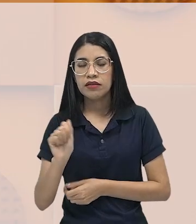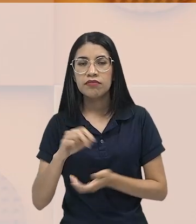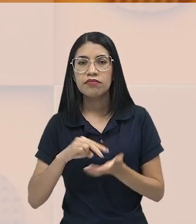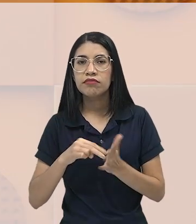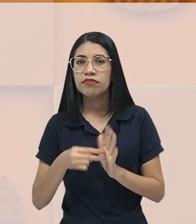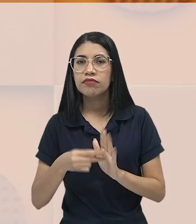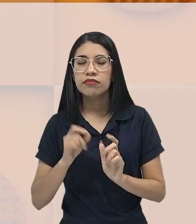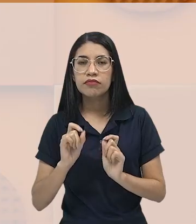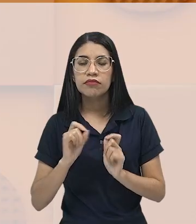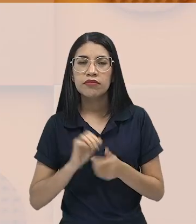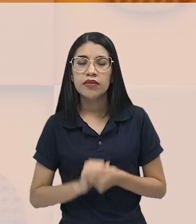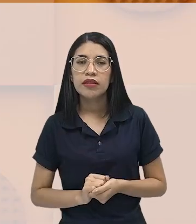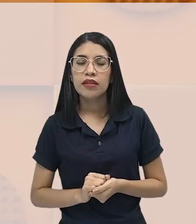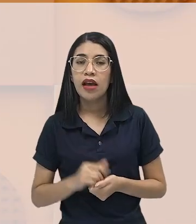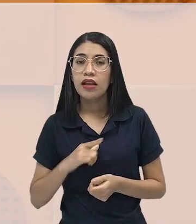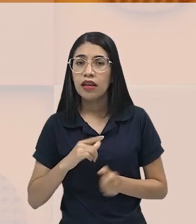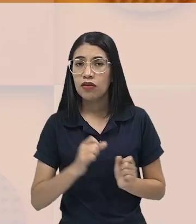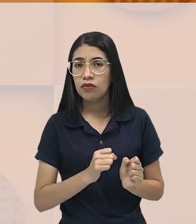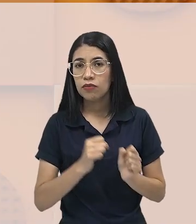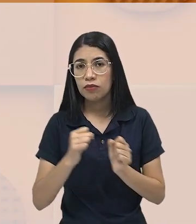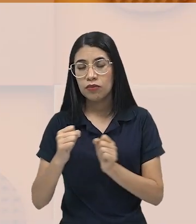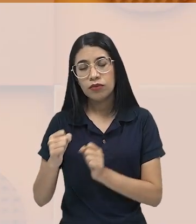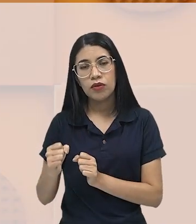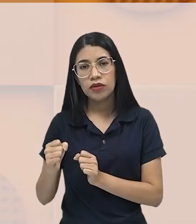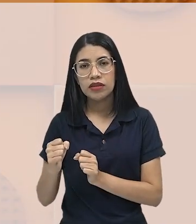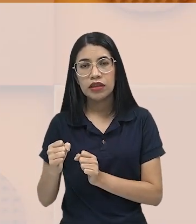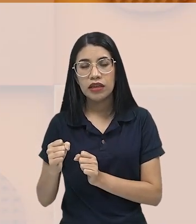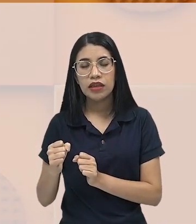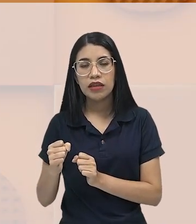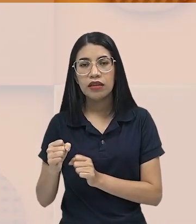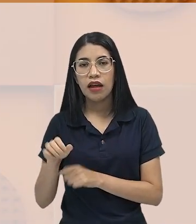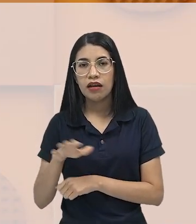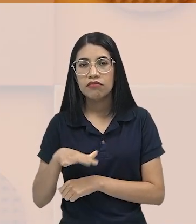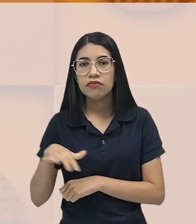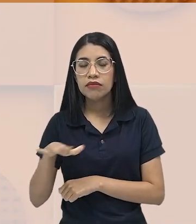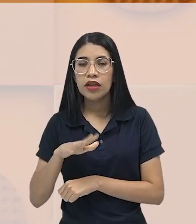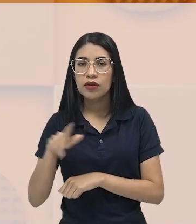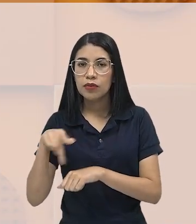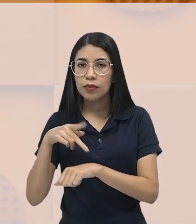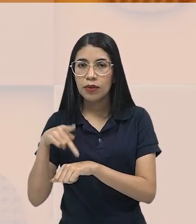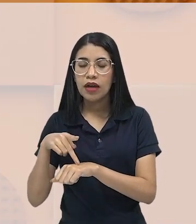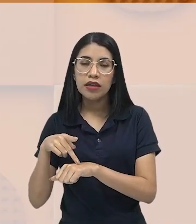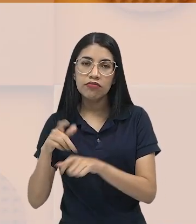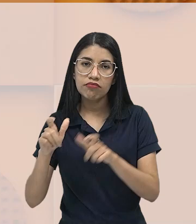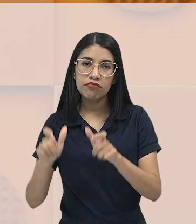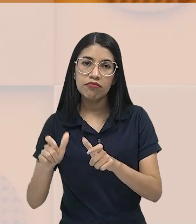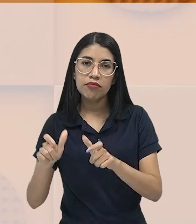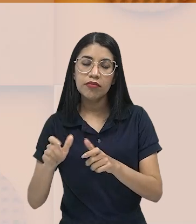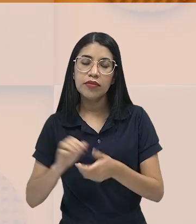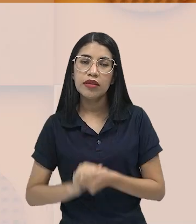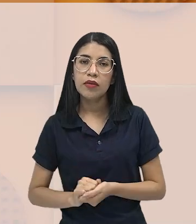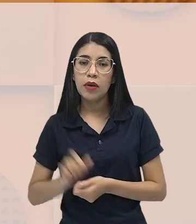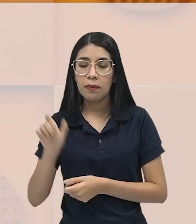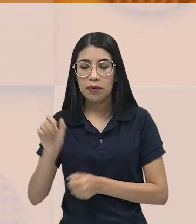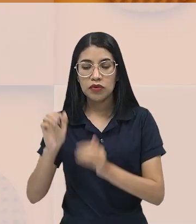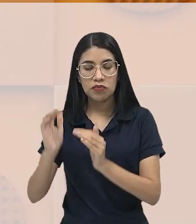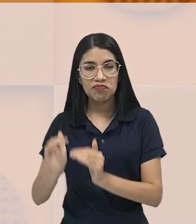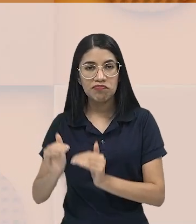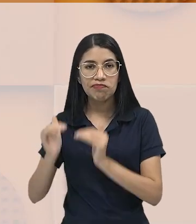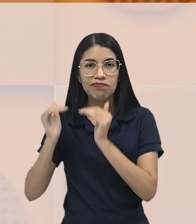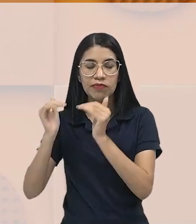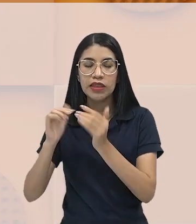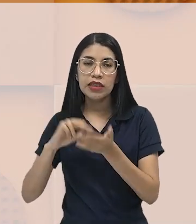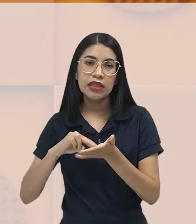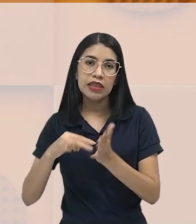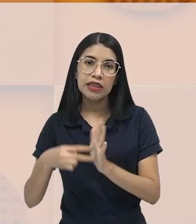dizer o poder que aquele, né, o poderio que tem ali aquele local, né? Você ser soberano